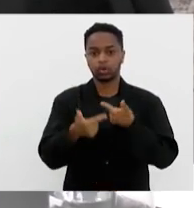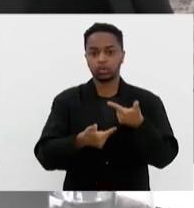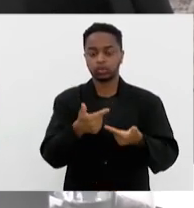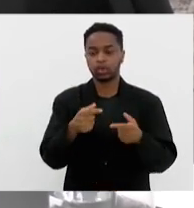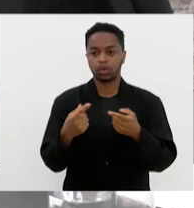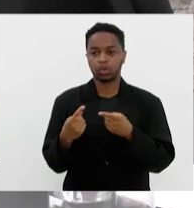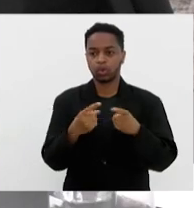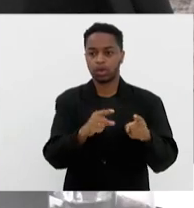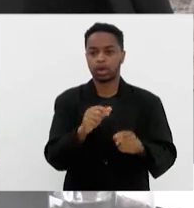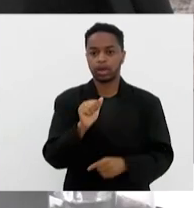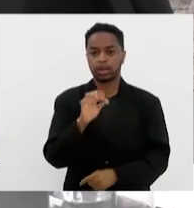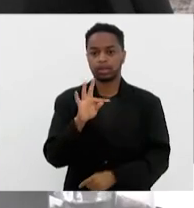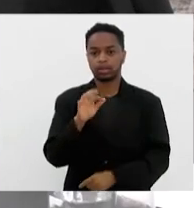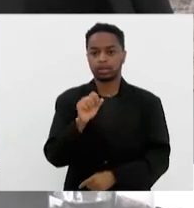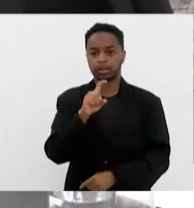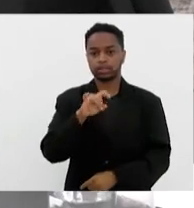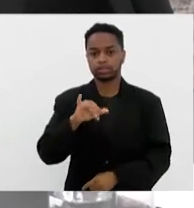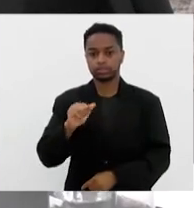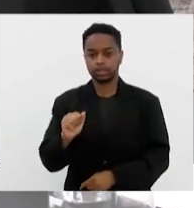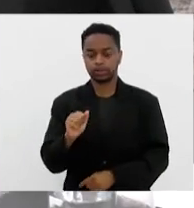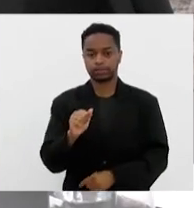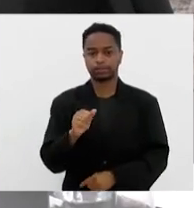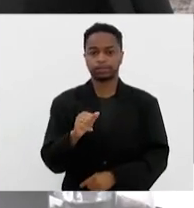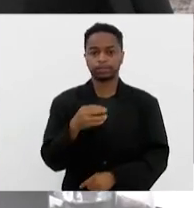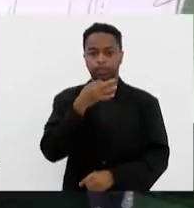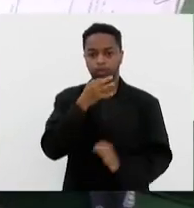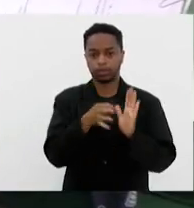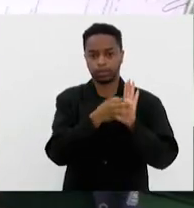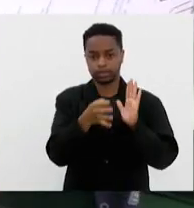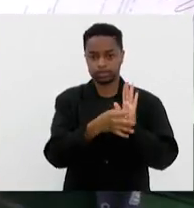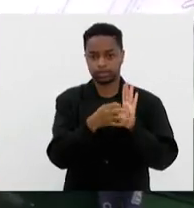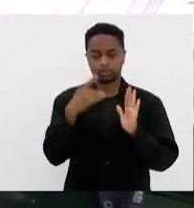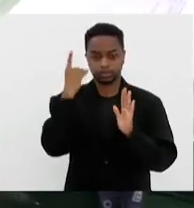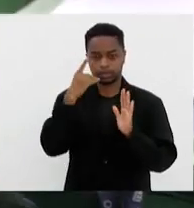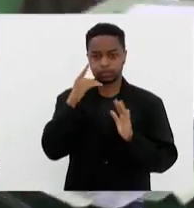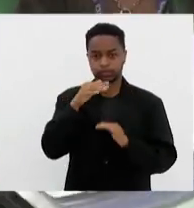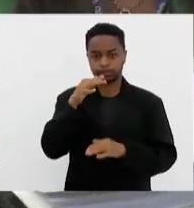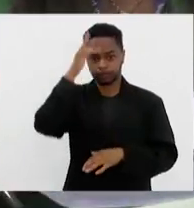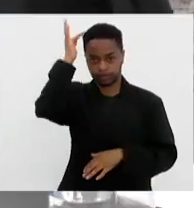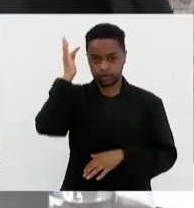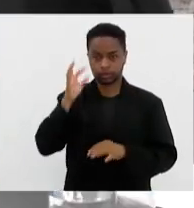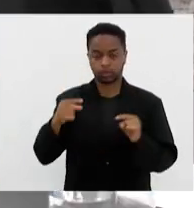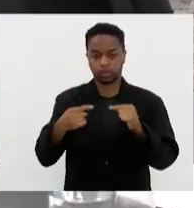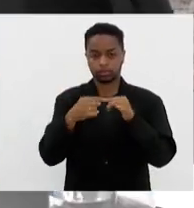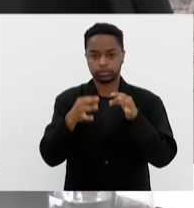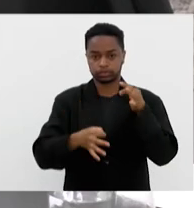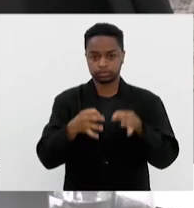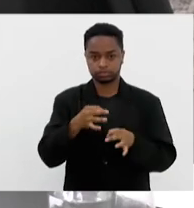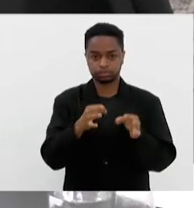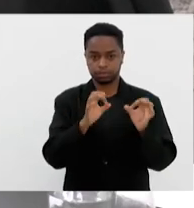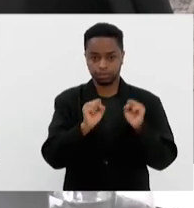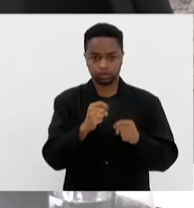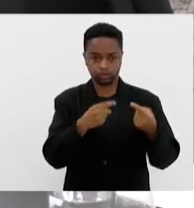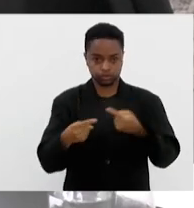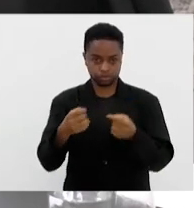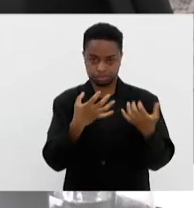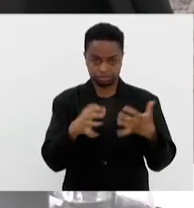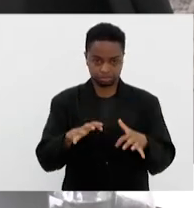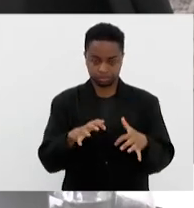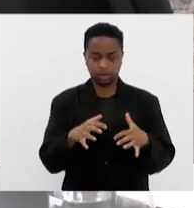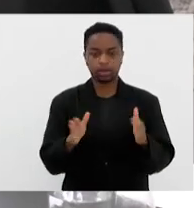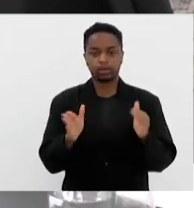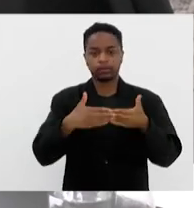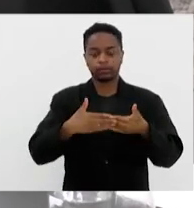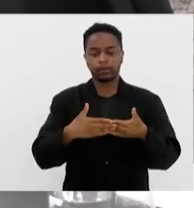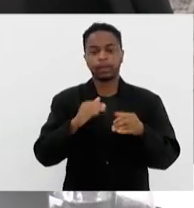Ataxia. Para parecer, deputado Fred Pacheco. Pela juridicidade. Em discussão. Não havendo quem queira discutir, encerrada a discussão.